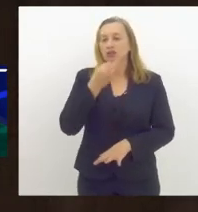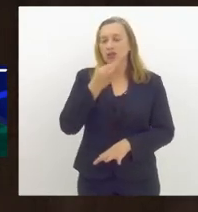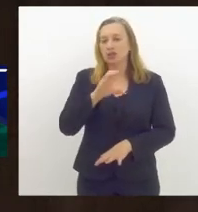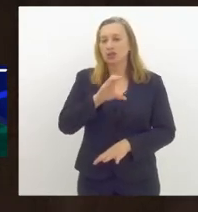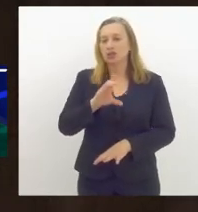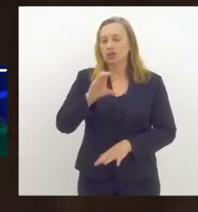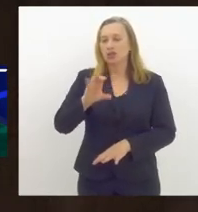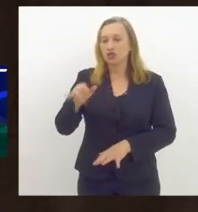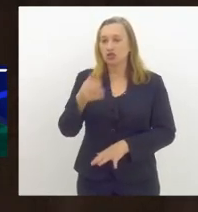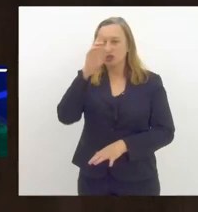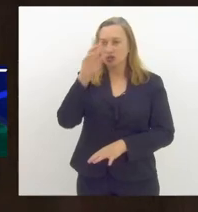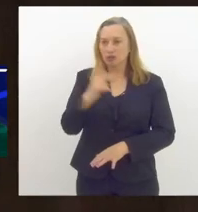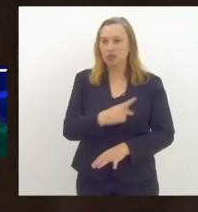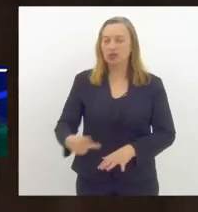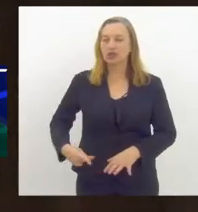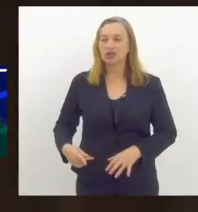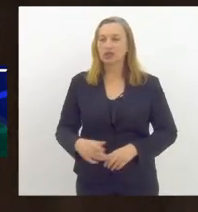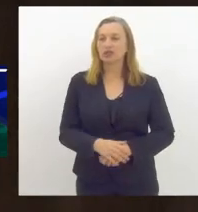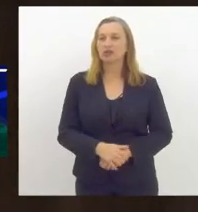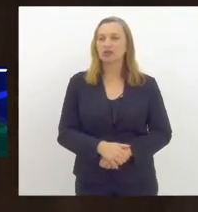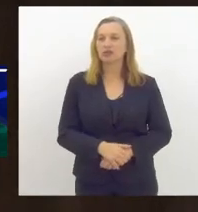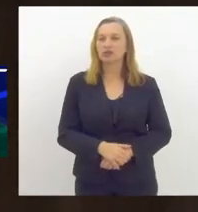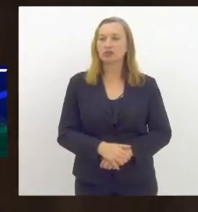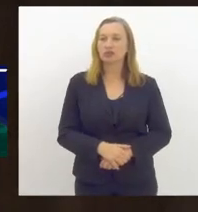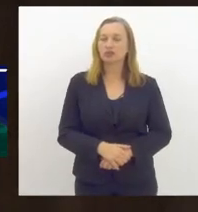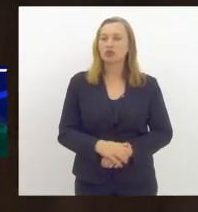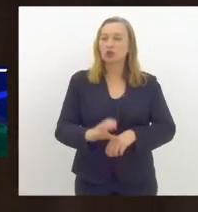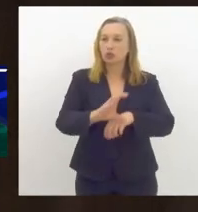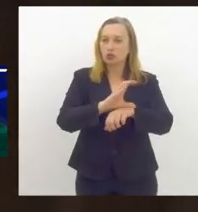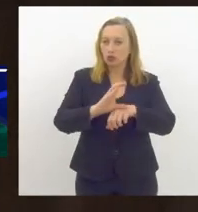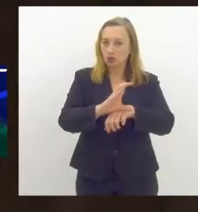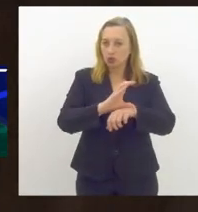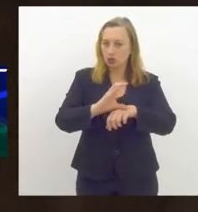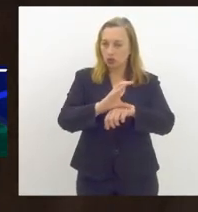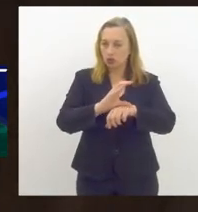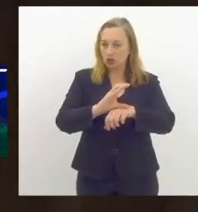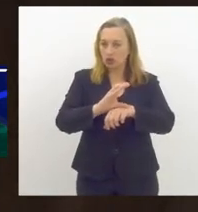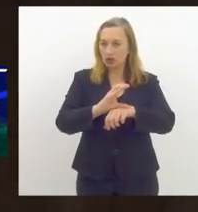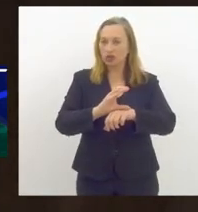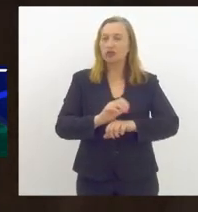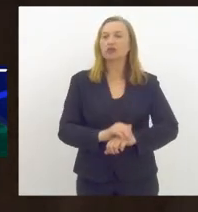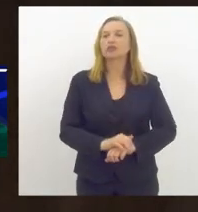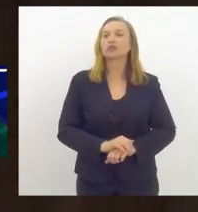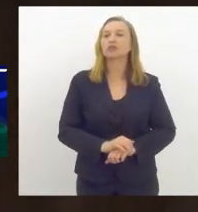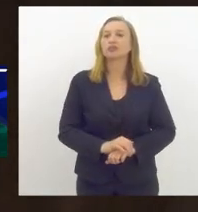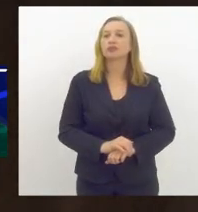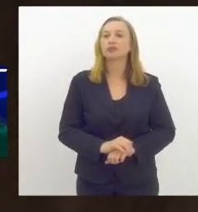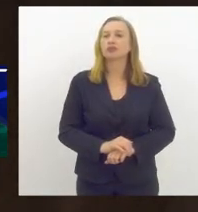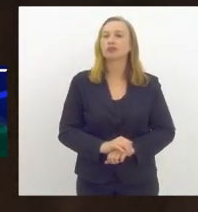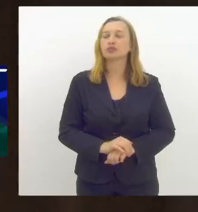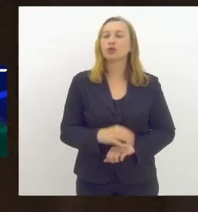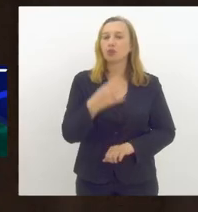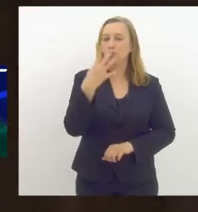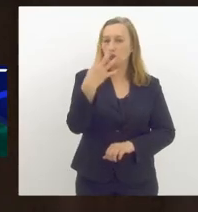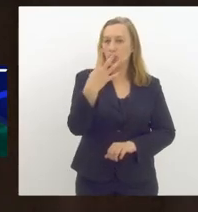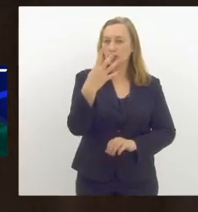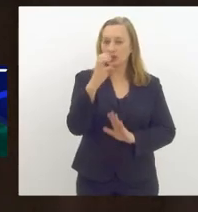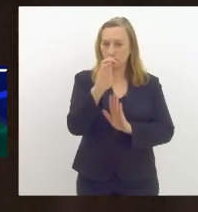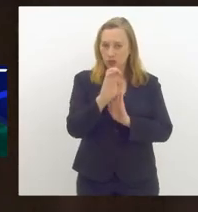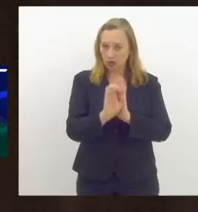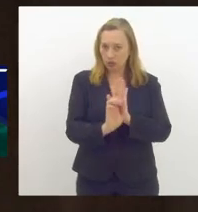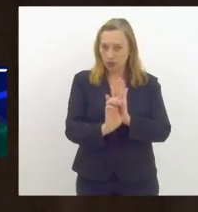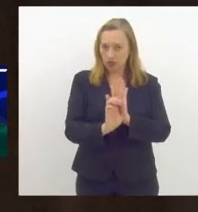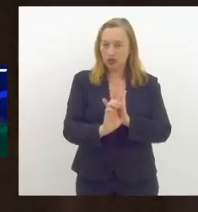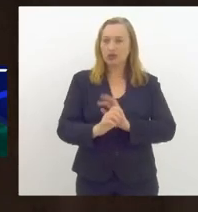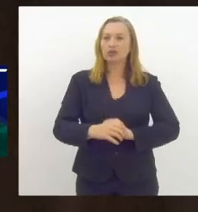presidente é pela constitucionalidade com quatro